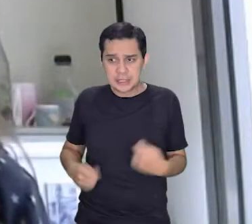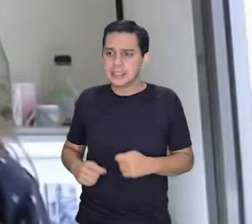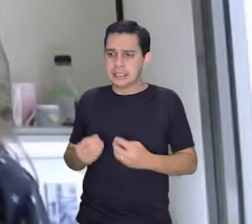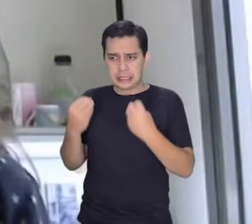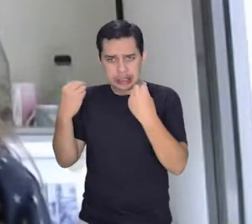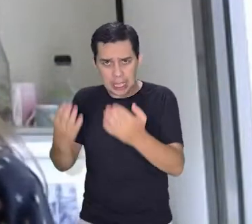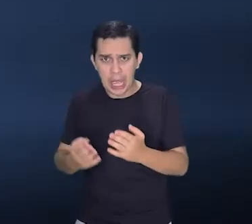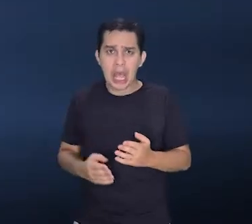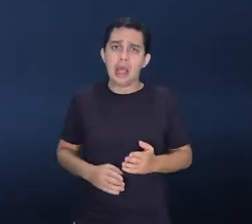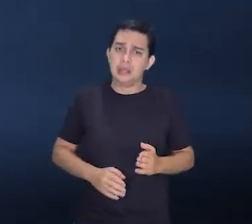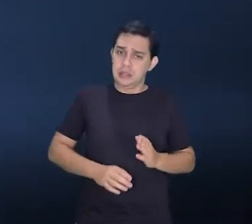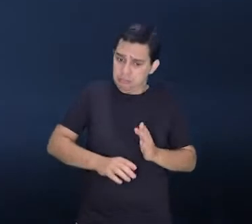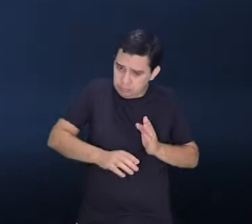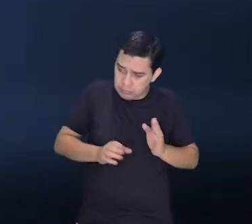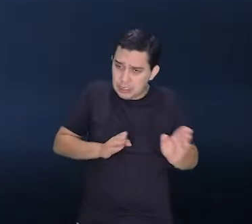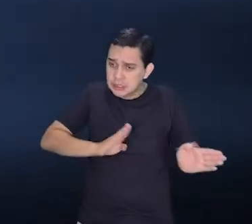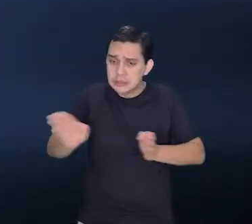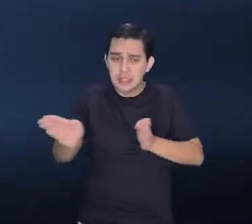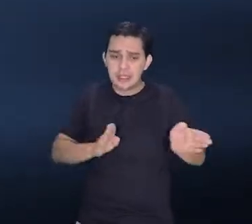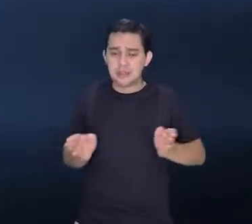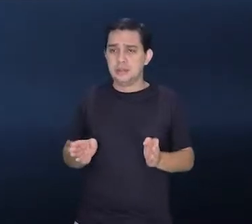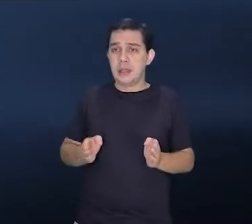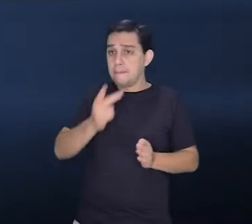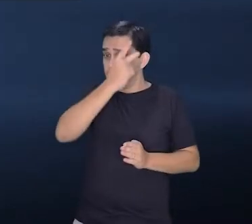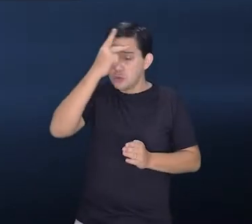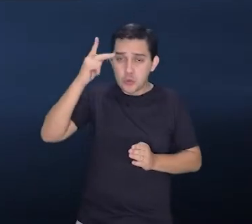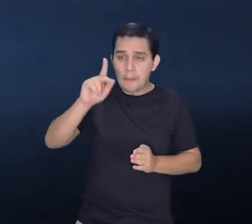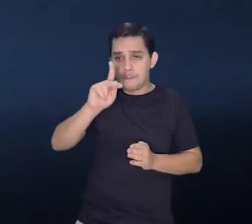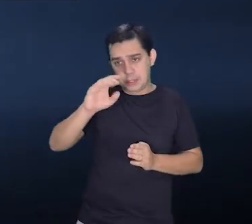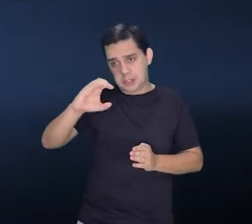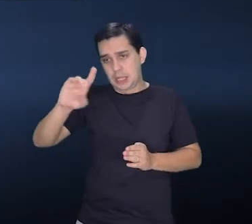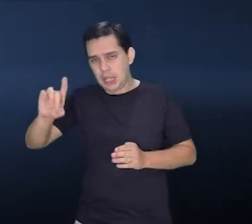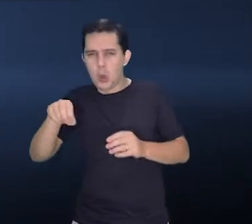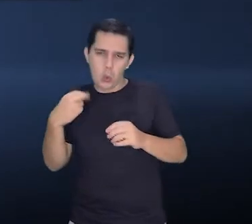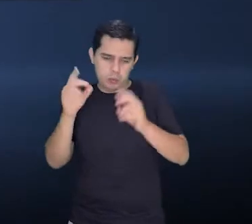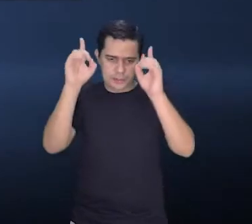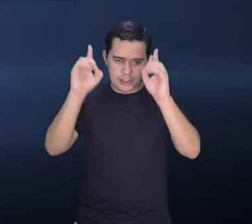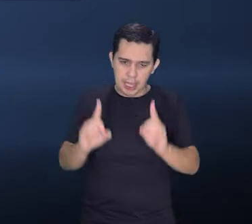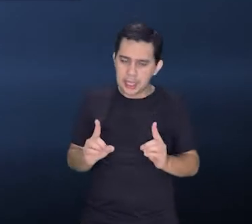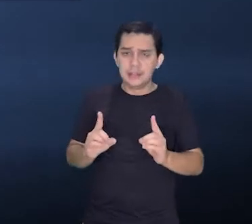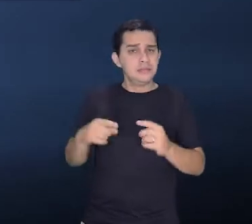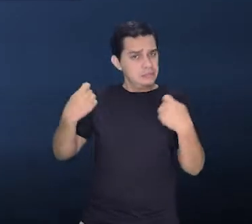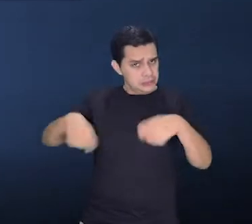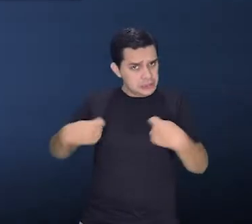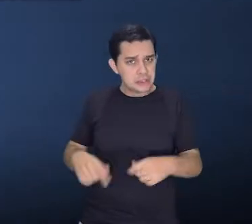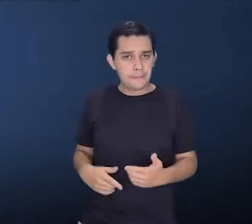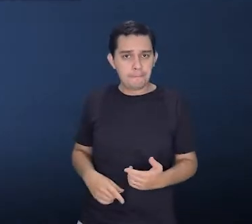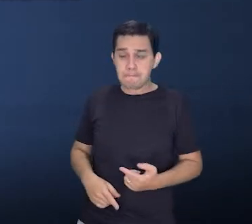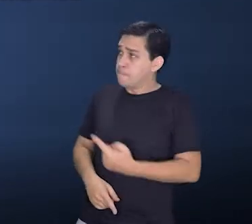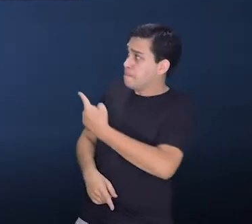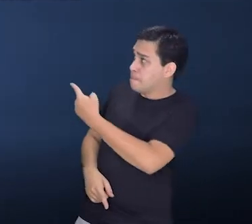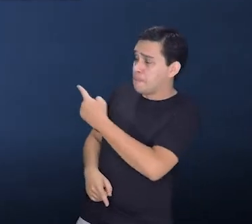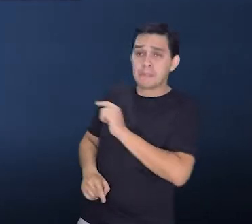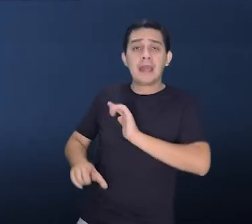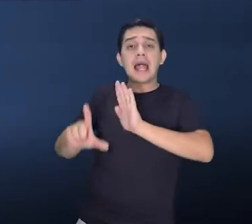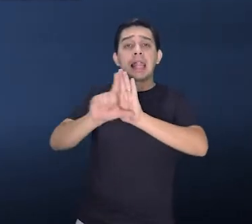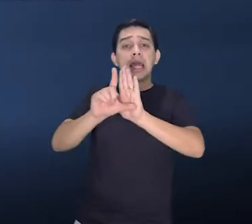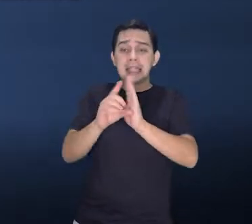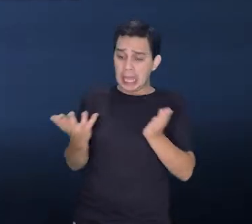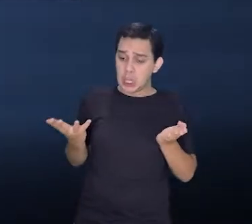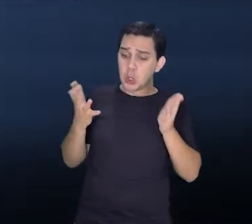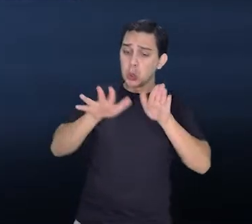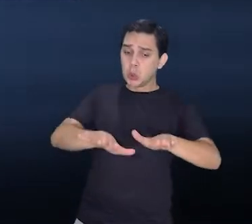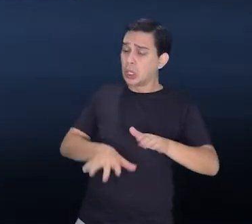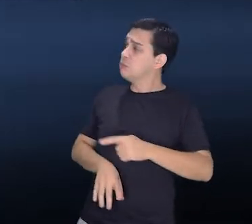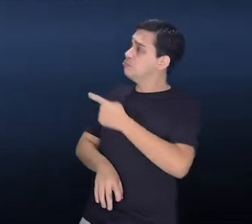pessoa com deficiência, né, que é algo que a Lei Brasileira de Inclusão, né, ela determina. A gente tem que